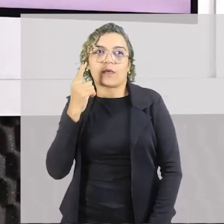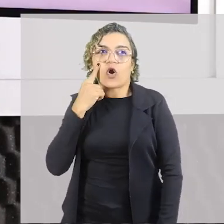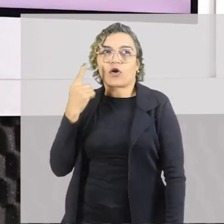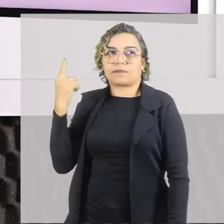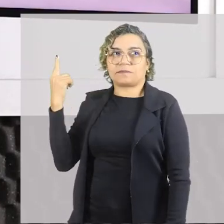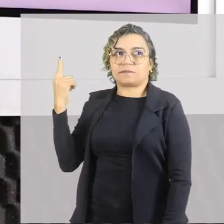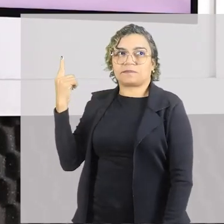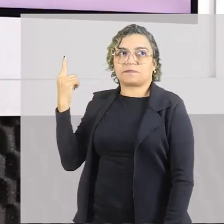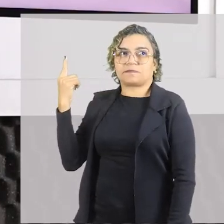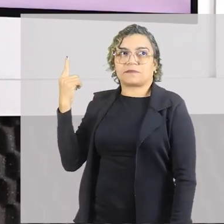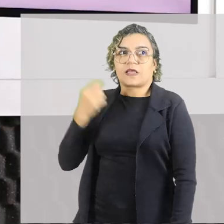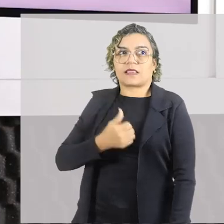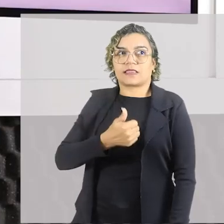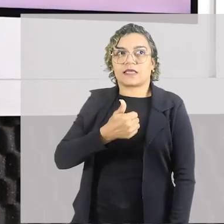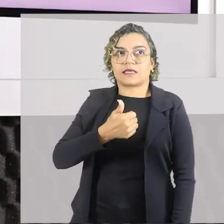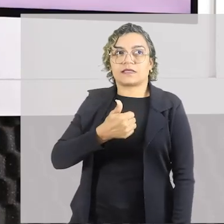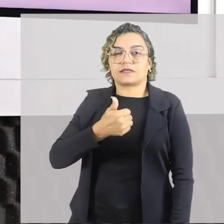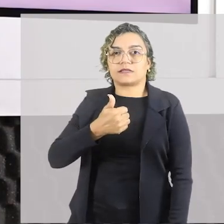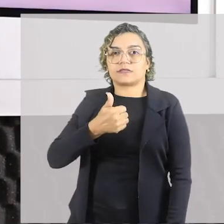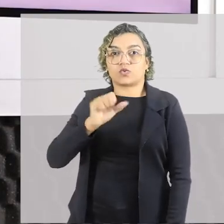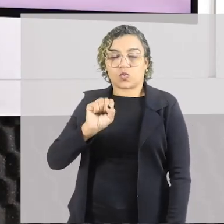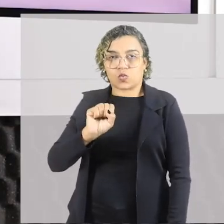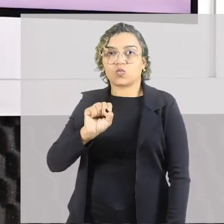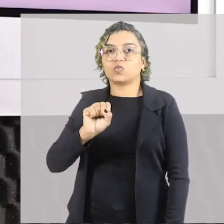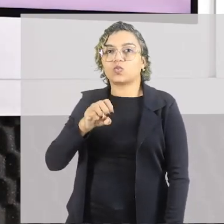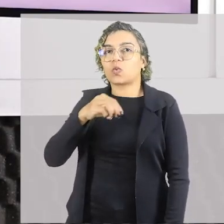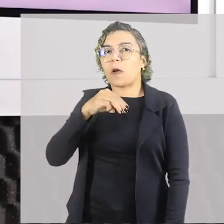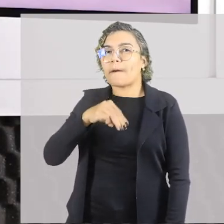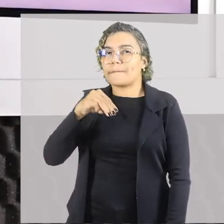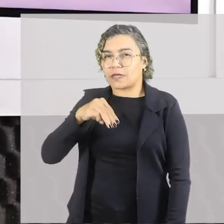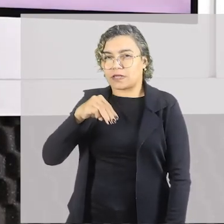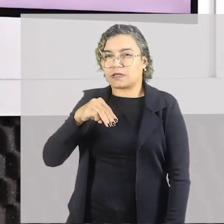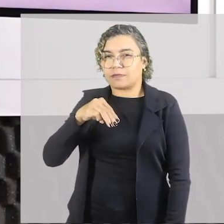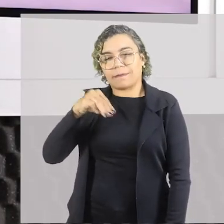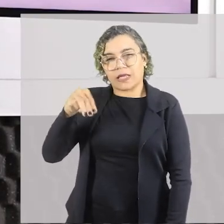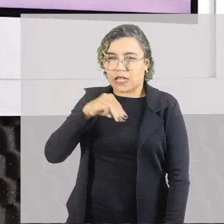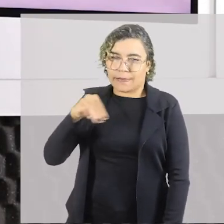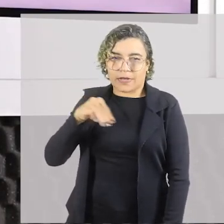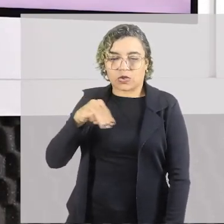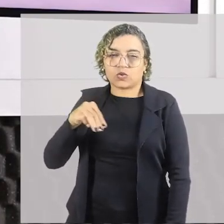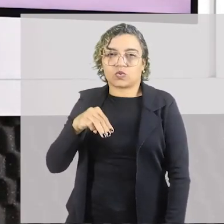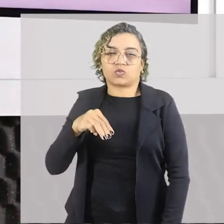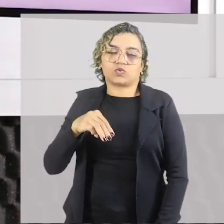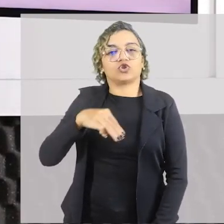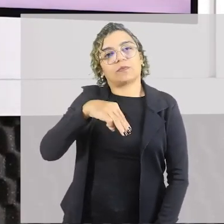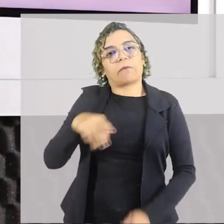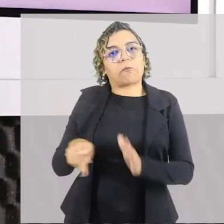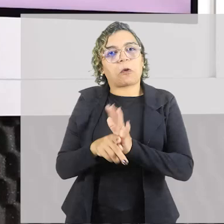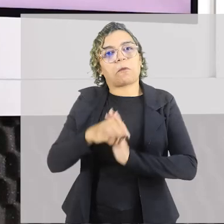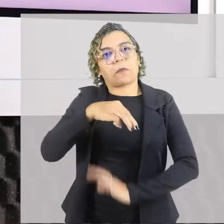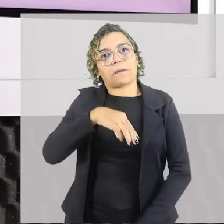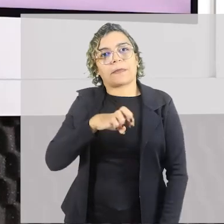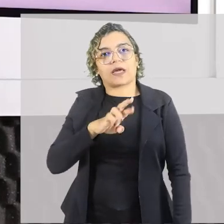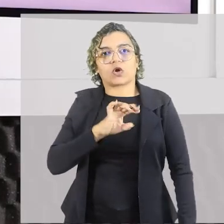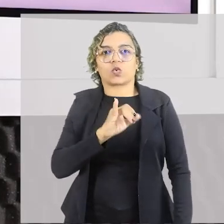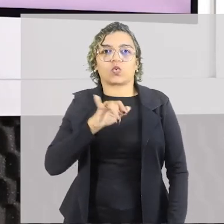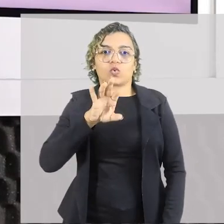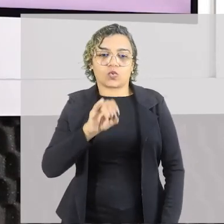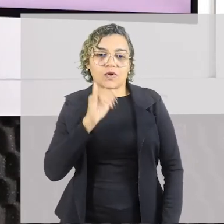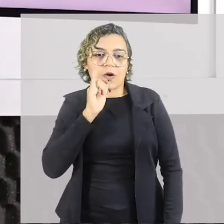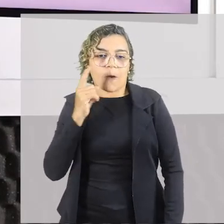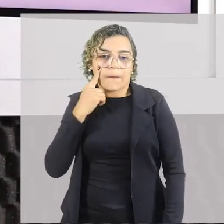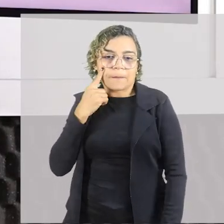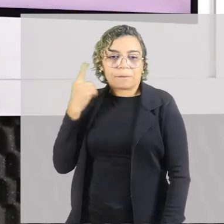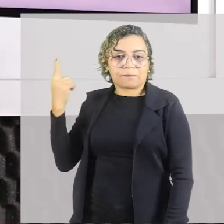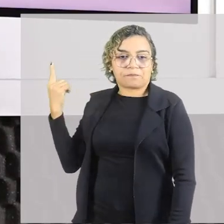milímetros de mercúrio. É uma medida associada à pressão. Quando eu esquento até 50, a minha